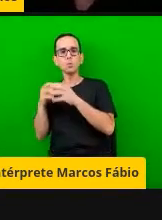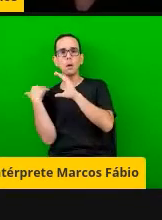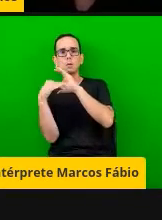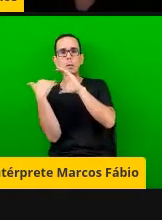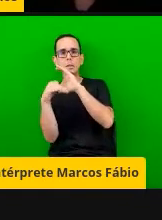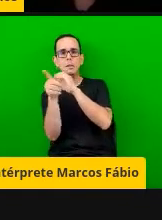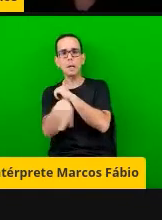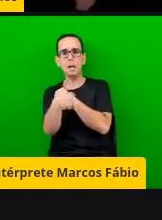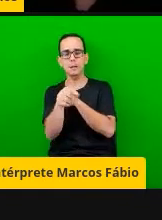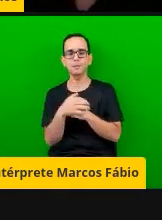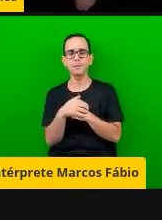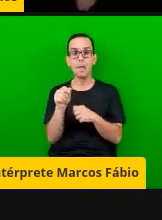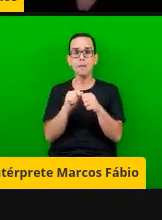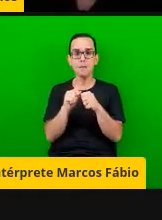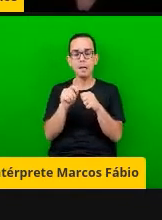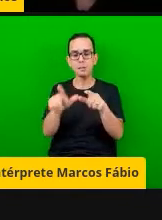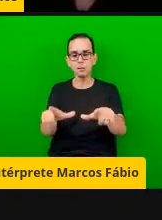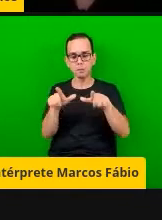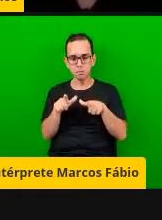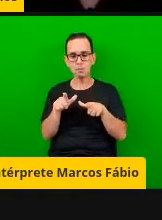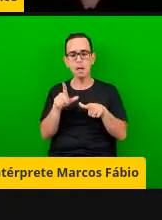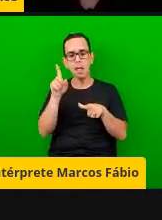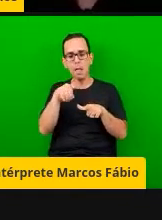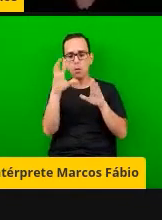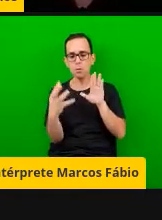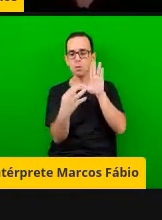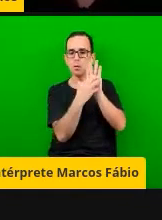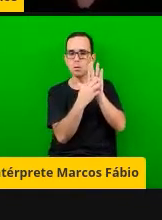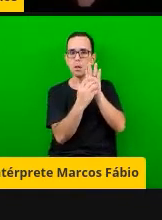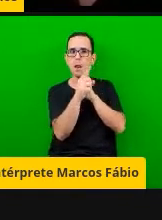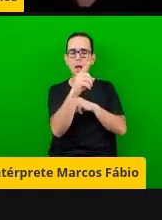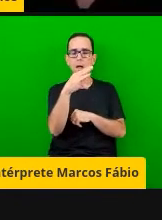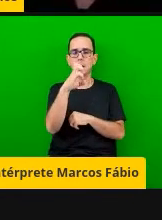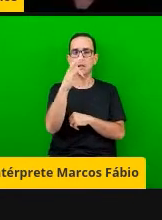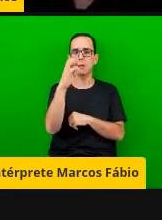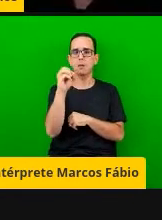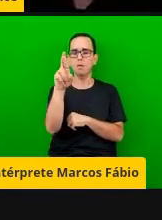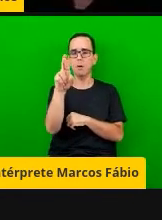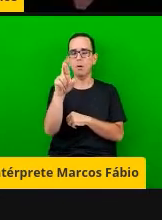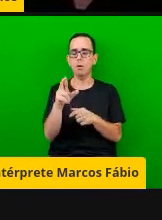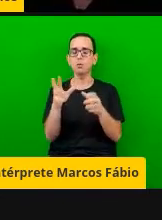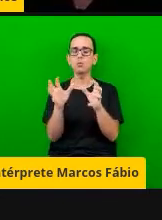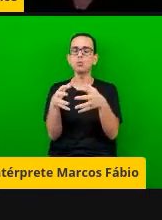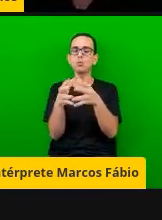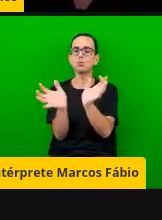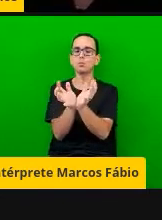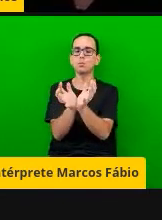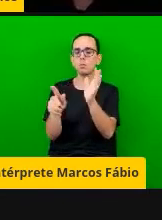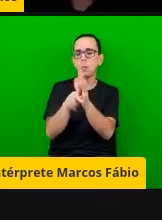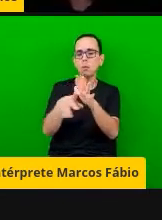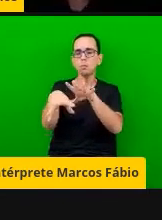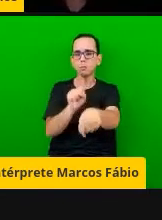faz esse certificado é o Centro de Formação lá no CEFOR, o setor de certificados. Aí, depois que a gente termina esse processo,